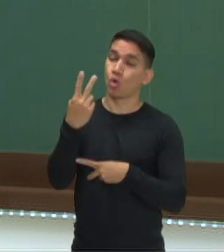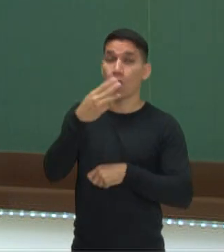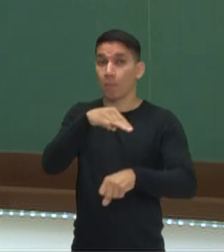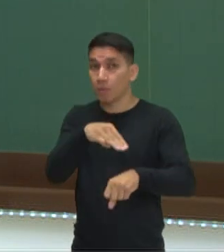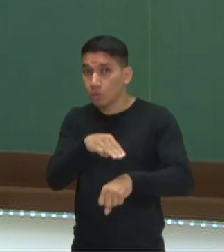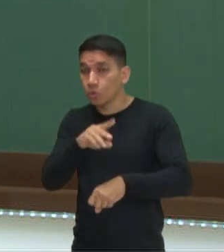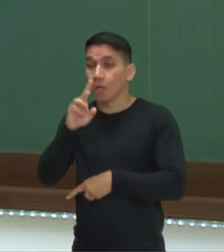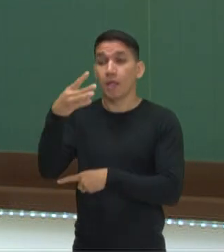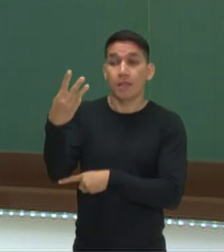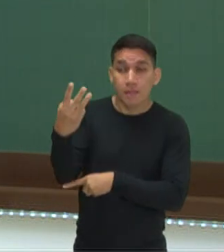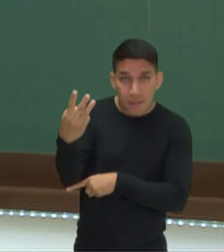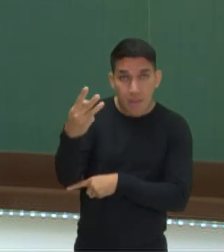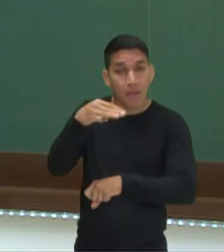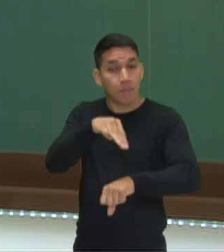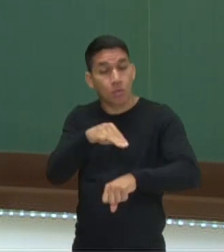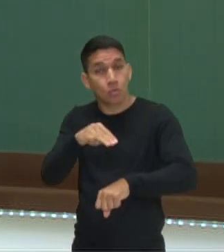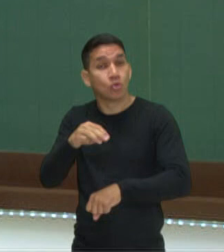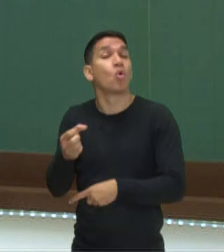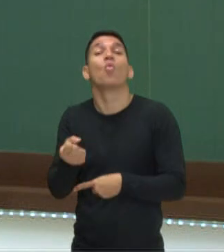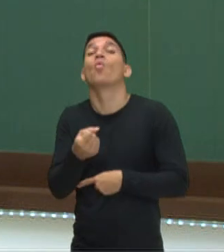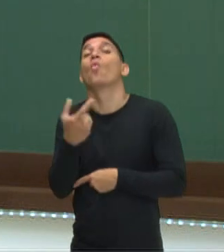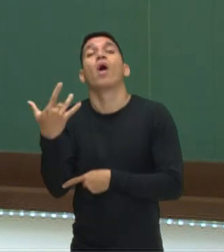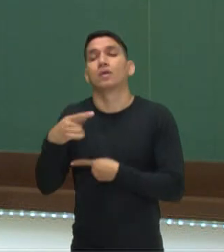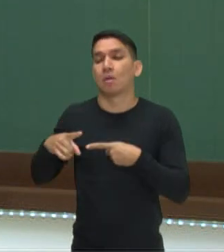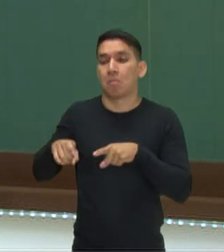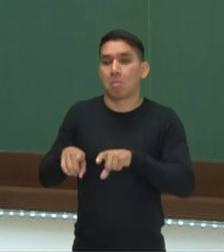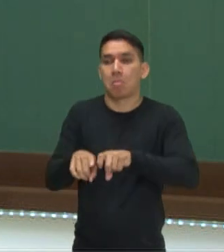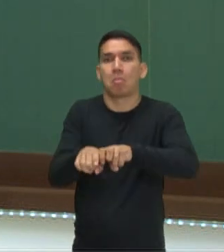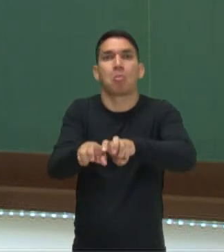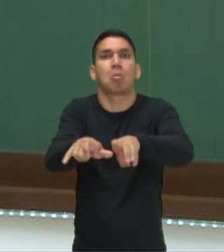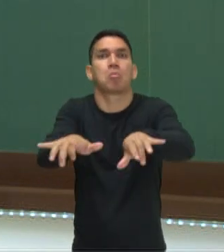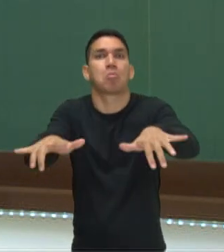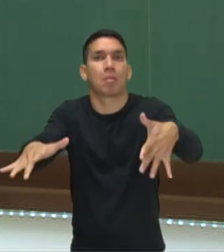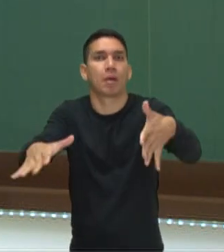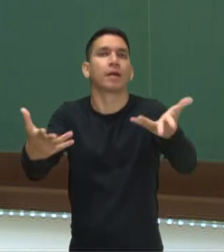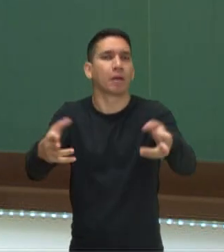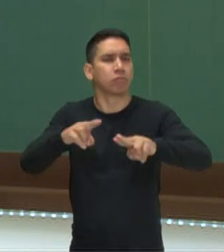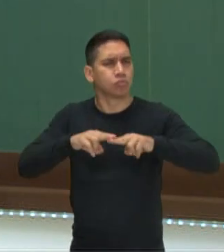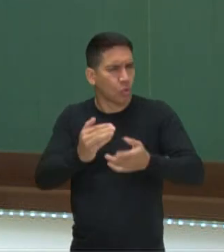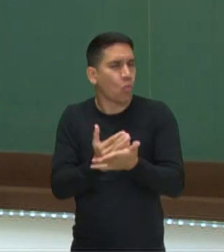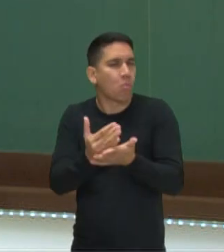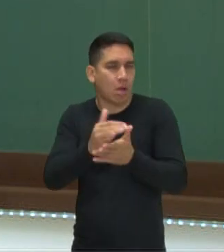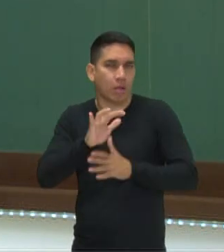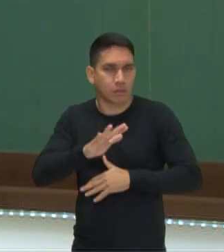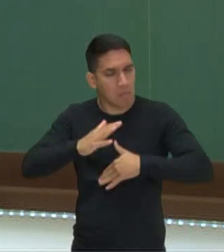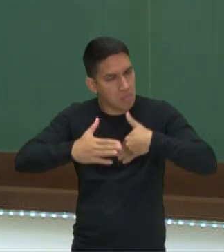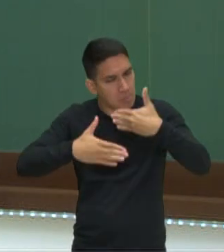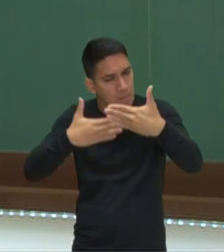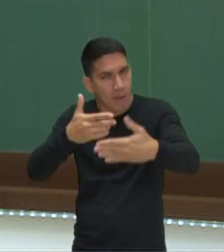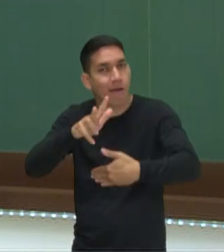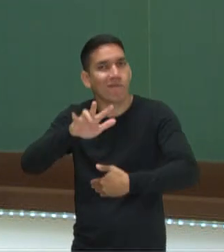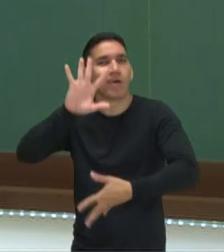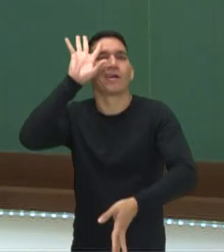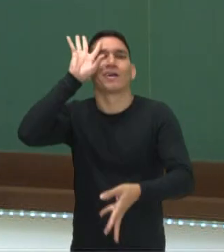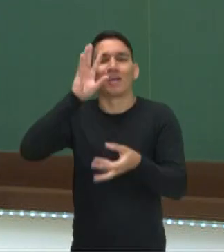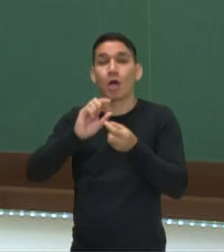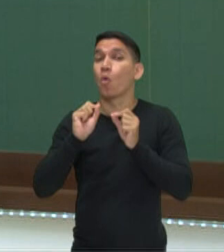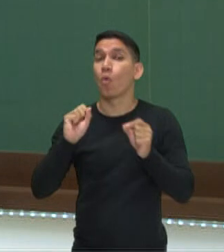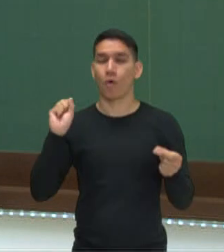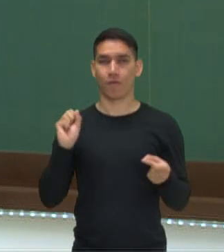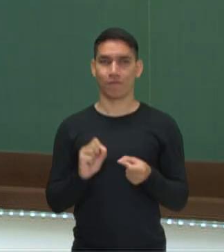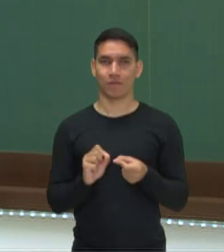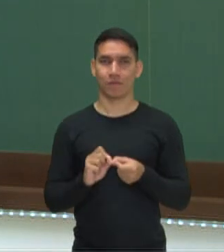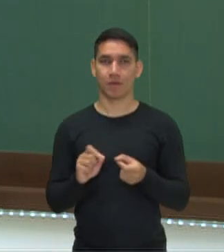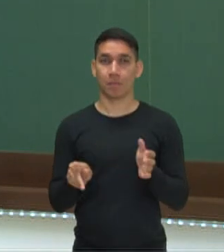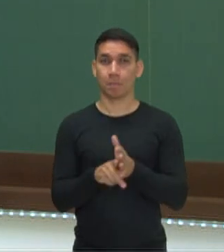depois, 3 minutos depois, quantas vão existir? Então, esse primeiro pensamento, na sequência vocês já vão entender o que, que deve ser feito na